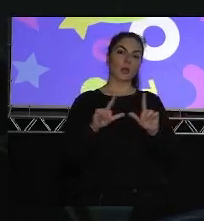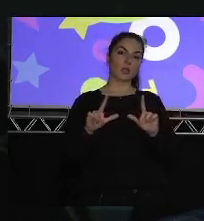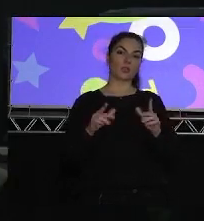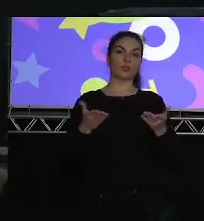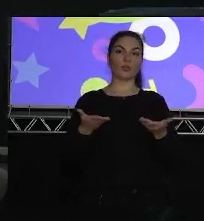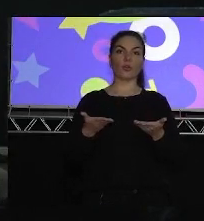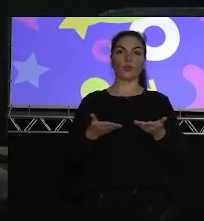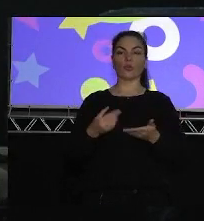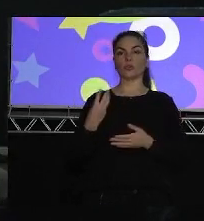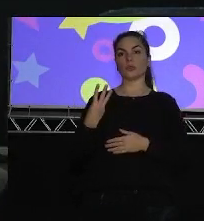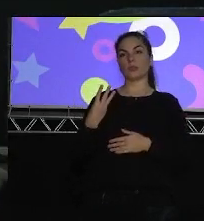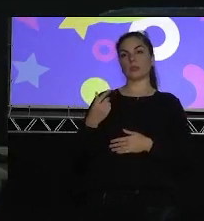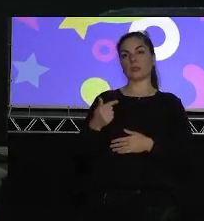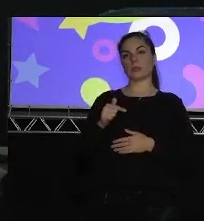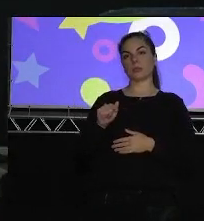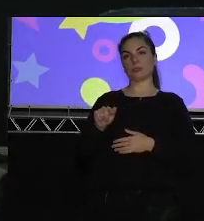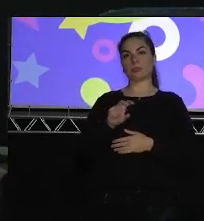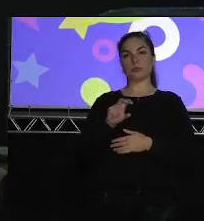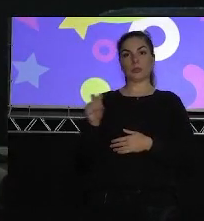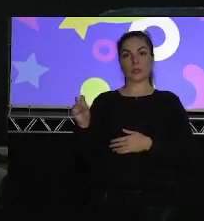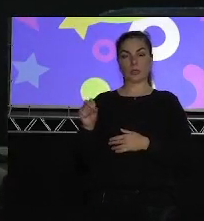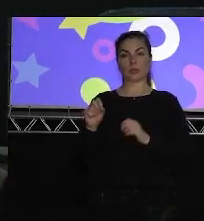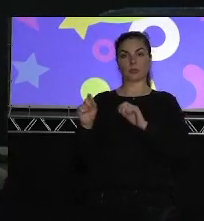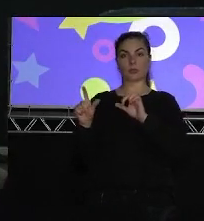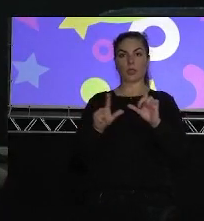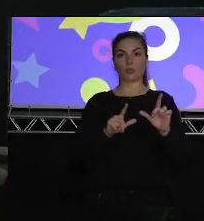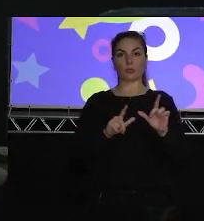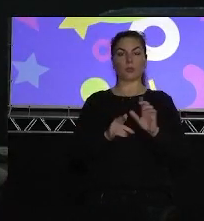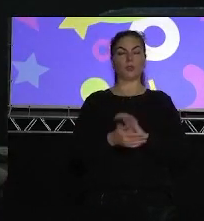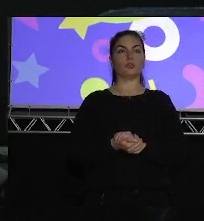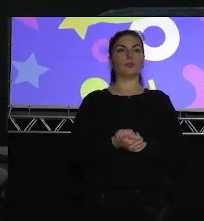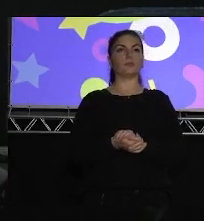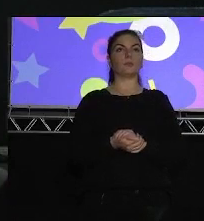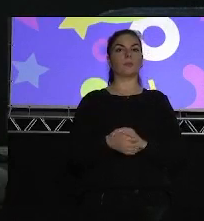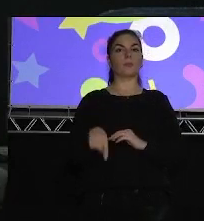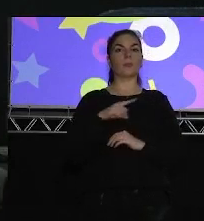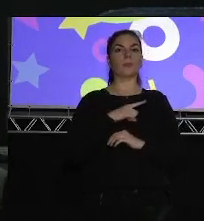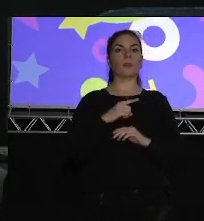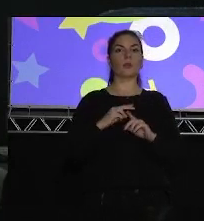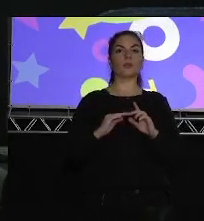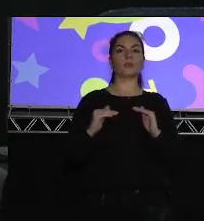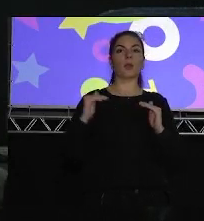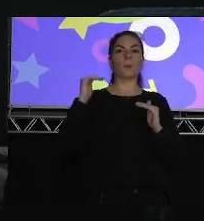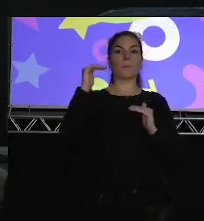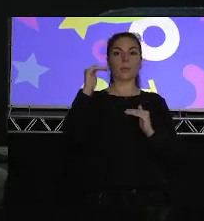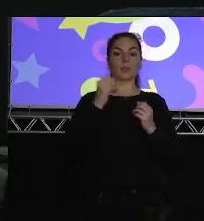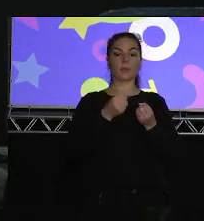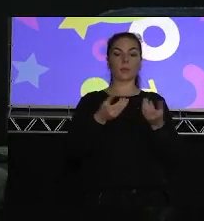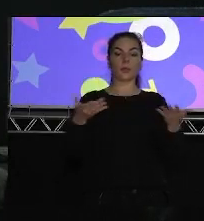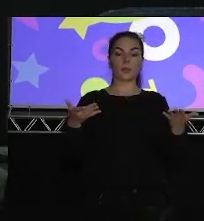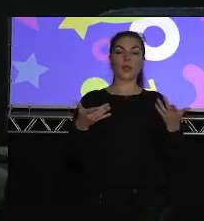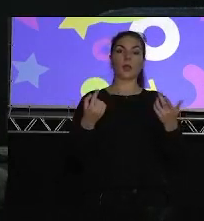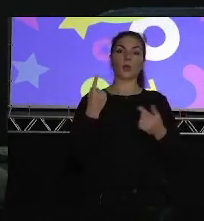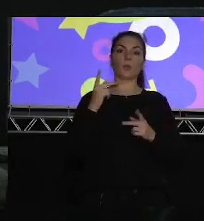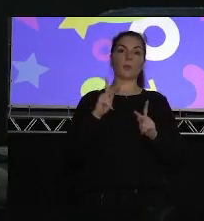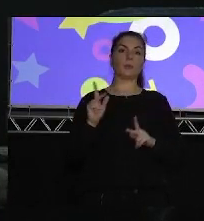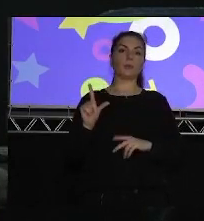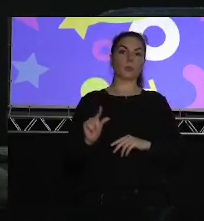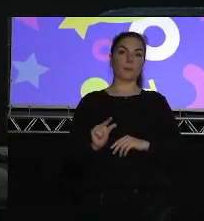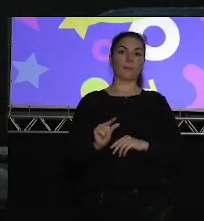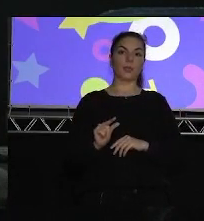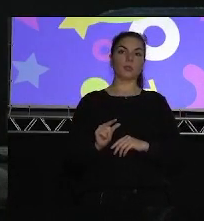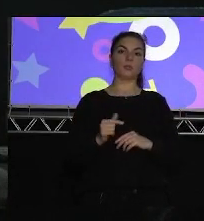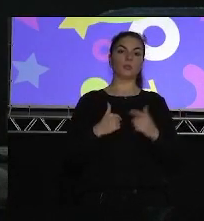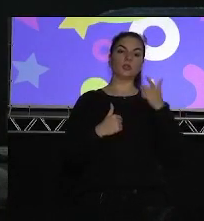Hoje custa R$ 37.500 cada dashboard. Tá? A gente aumentou 10 vezes a capacidade de entrega com uma pessoa menos. A gente